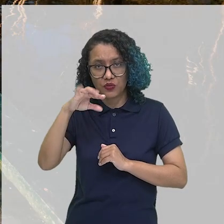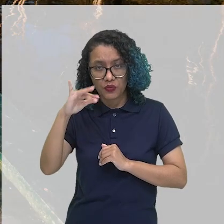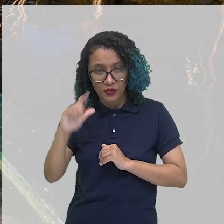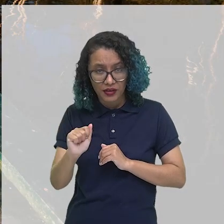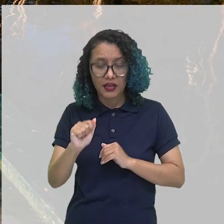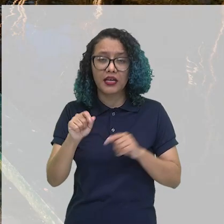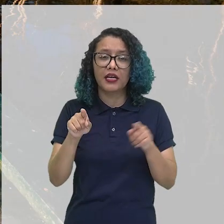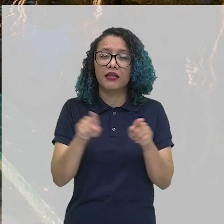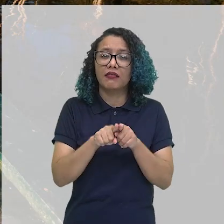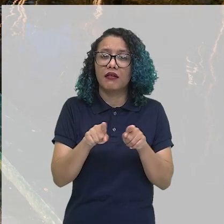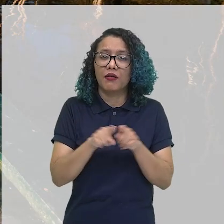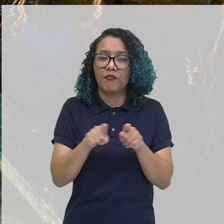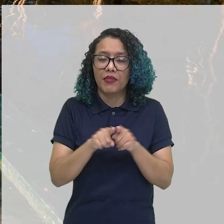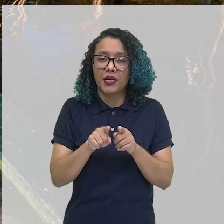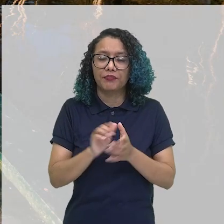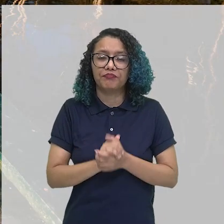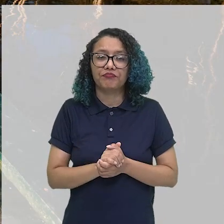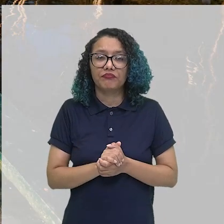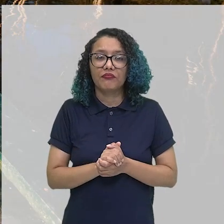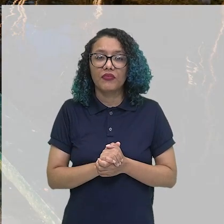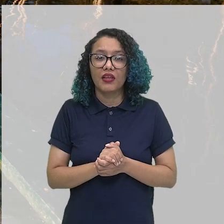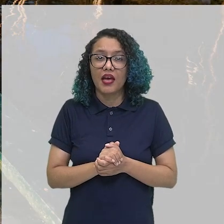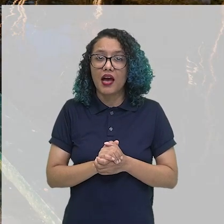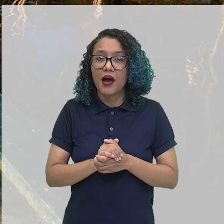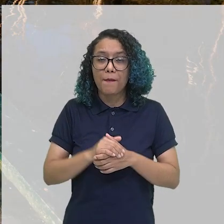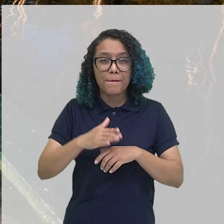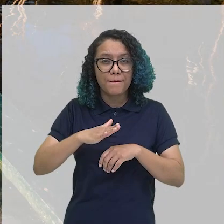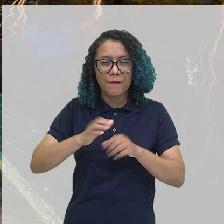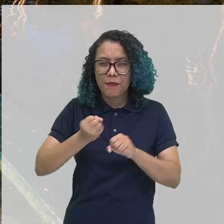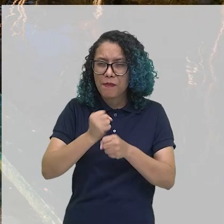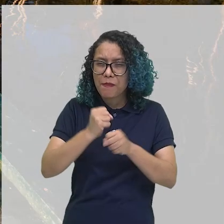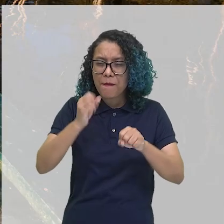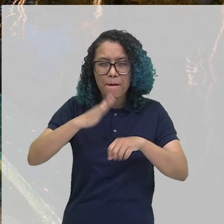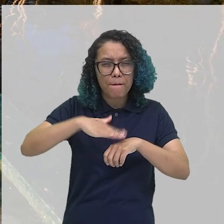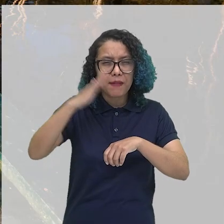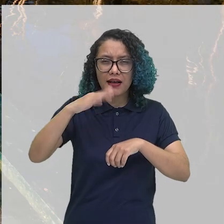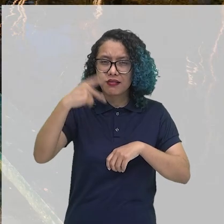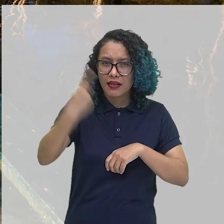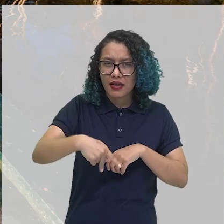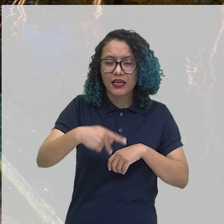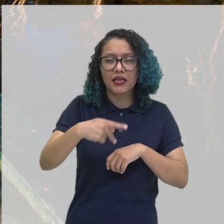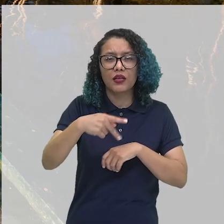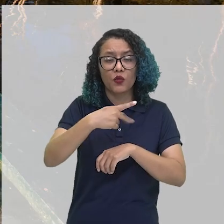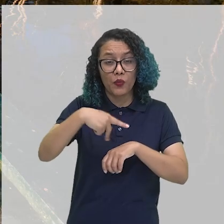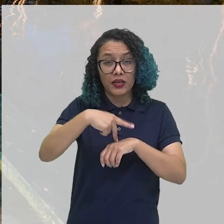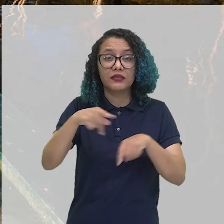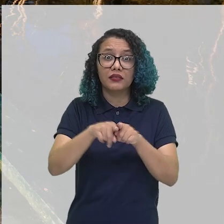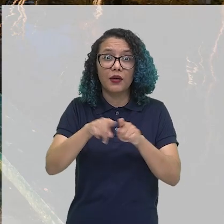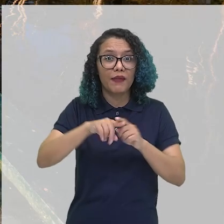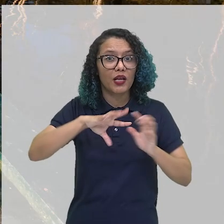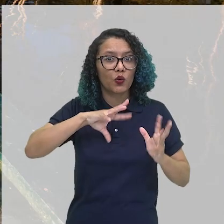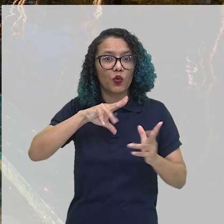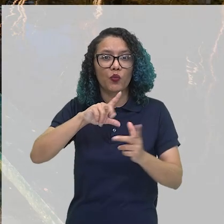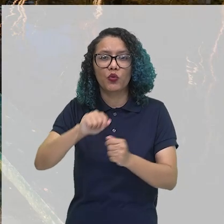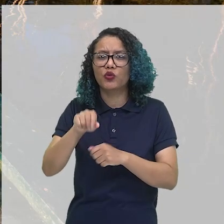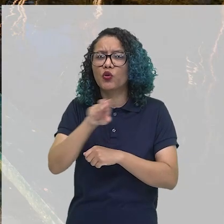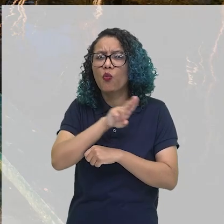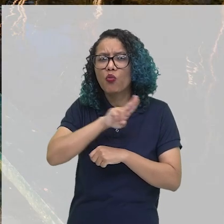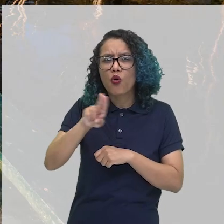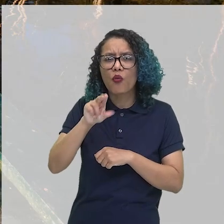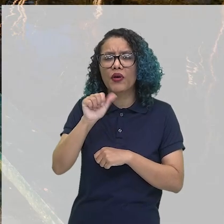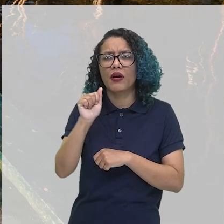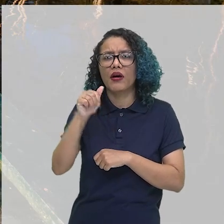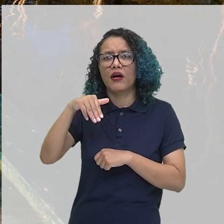de ser considerada a maior do país, é também a maior do mundo e recebe esse nome